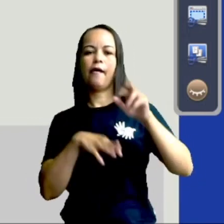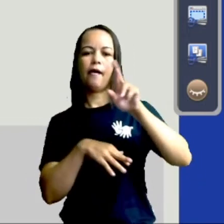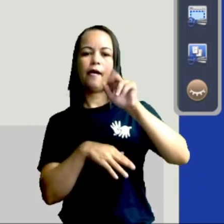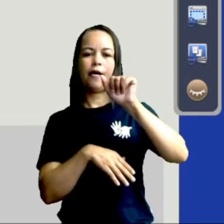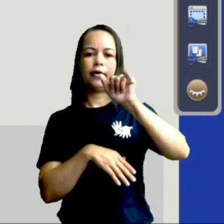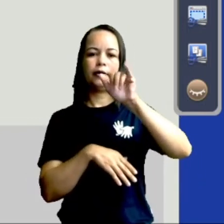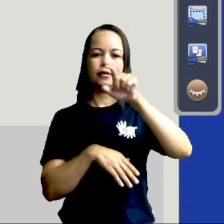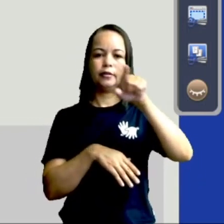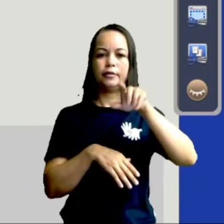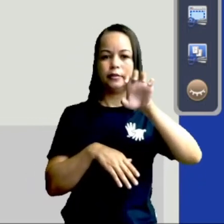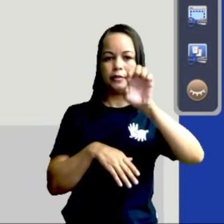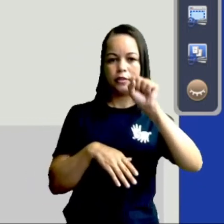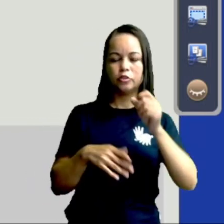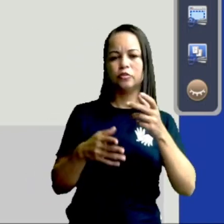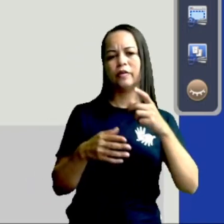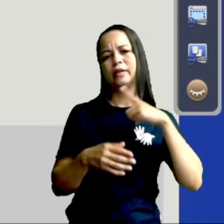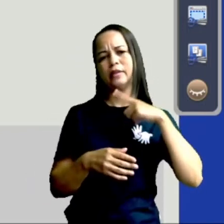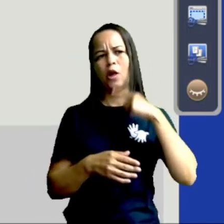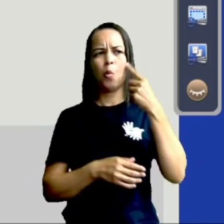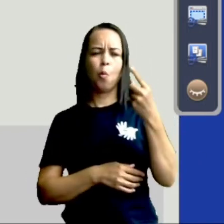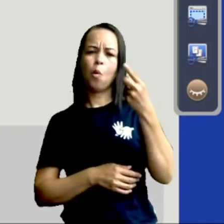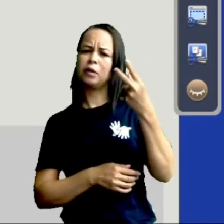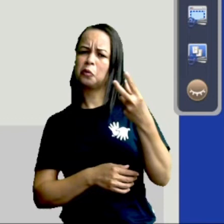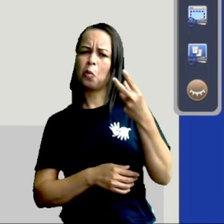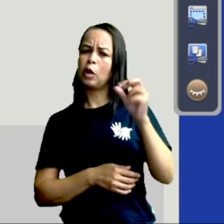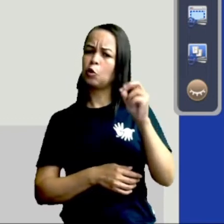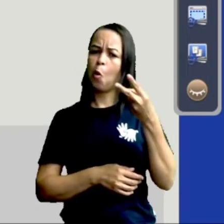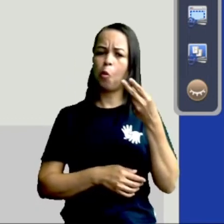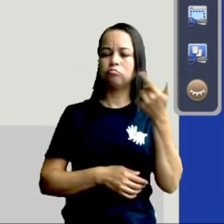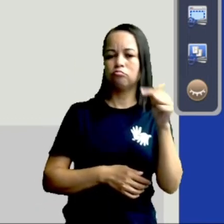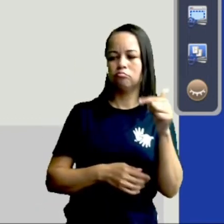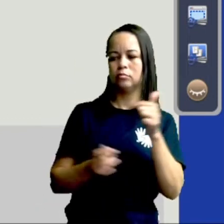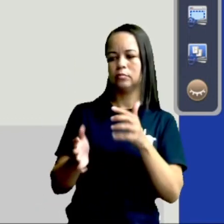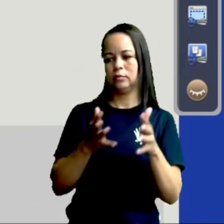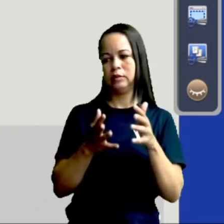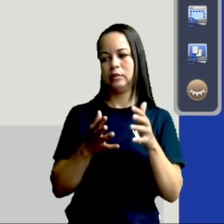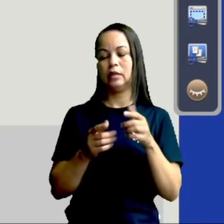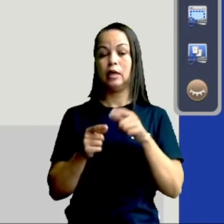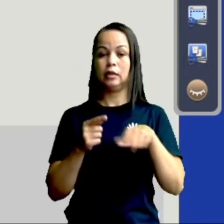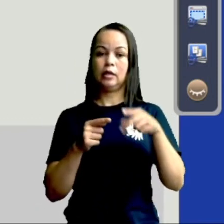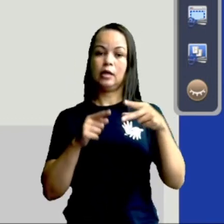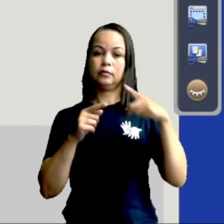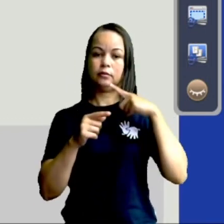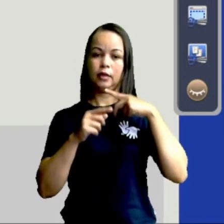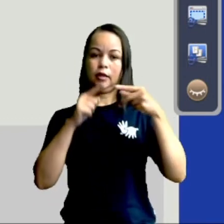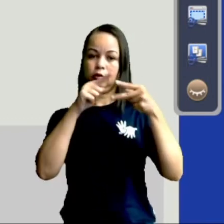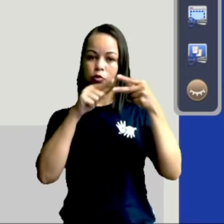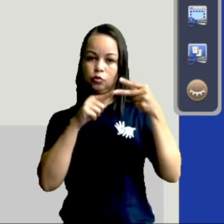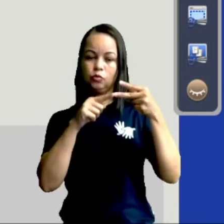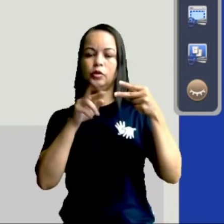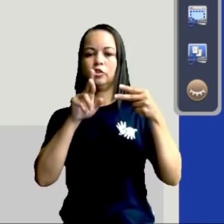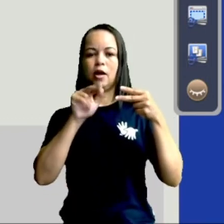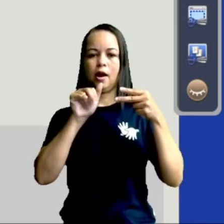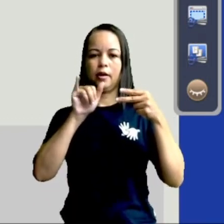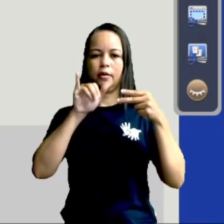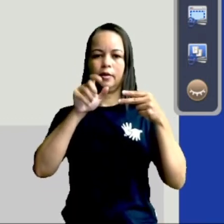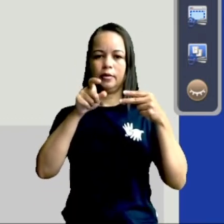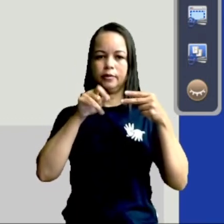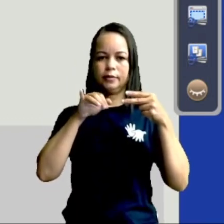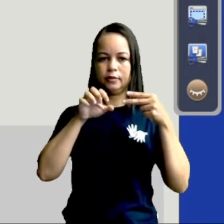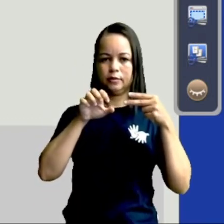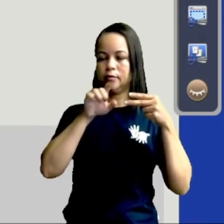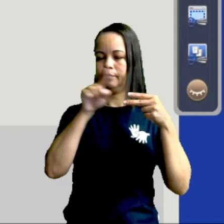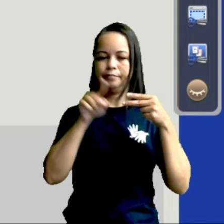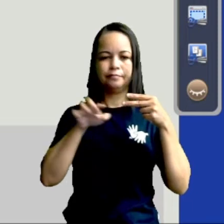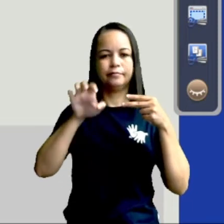tem uma, ou vai ter duas. Nos dois exemplos que nós fizemos, a equação tem duas raízes, e é isso daí. Só